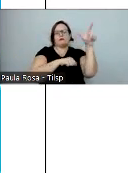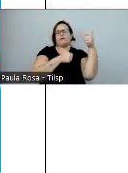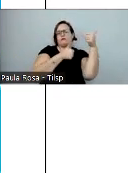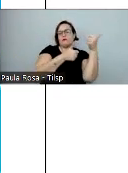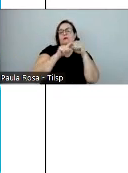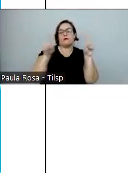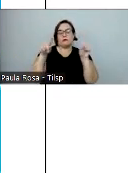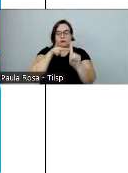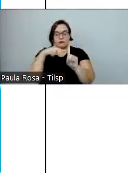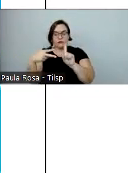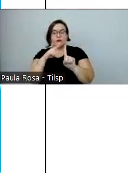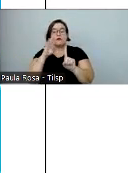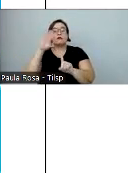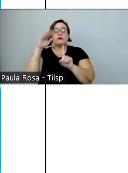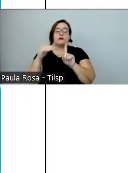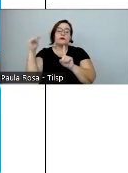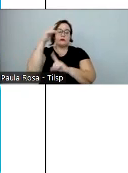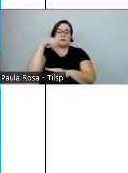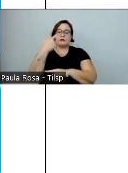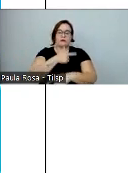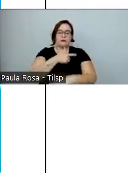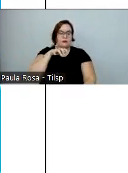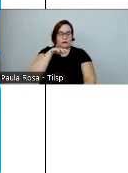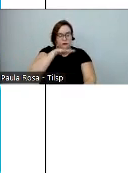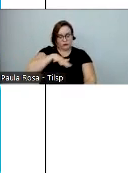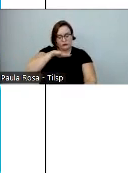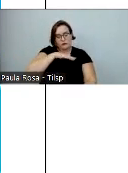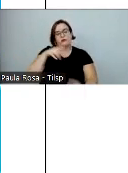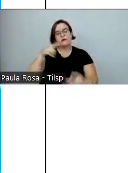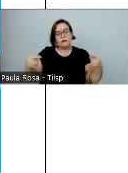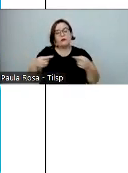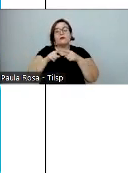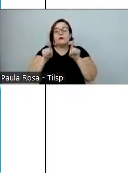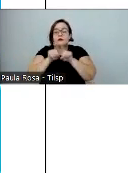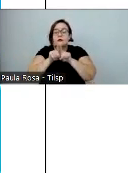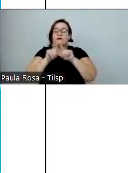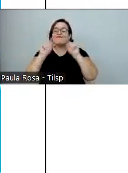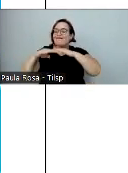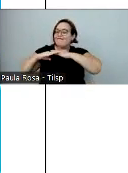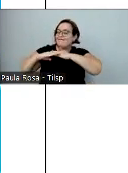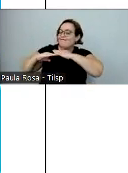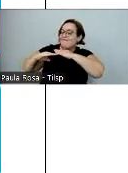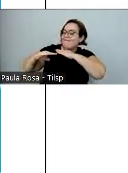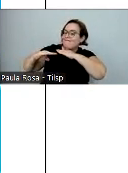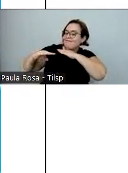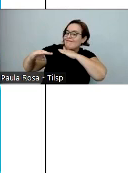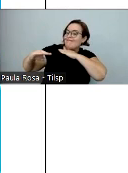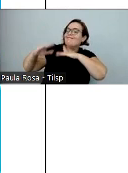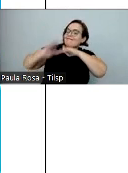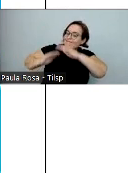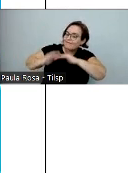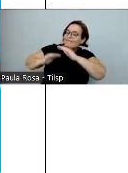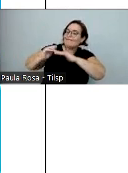preponderante da nossa região isso tem muito a ver com também uma horizontalidade das práticas